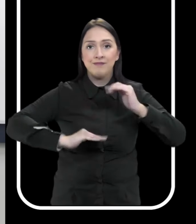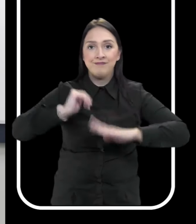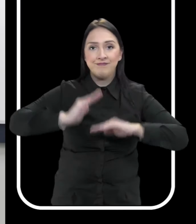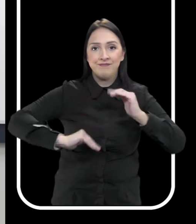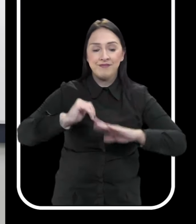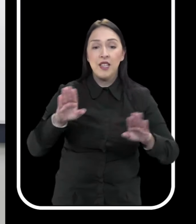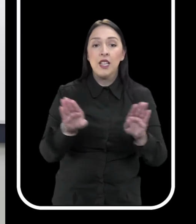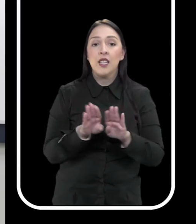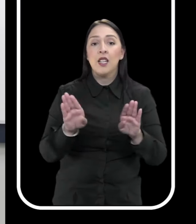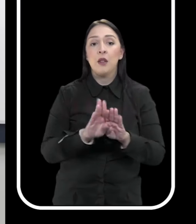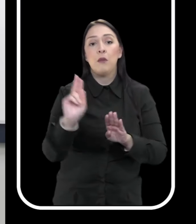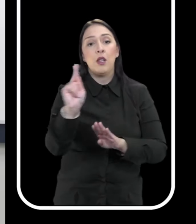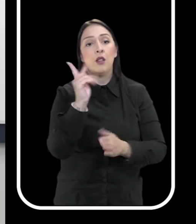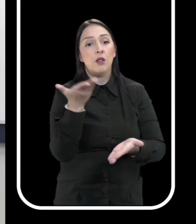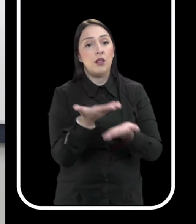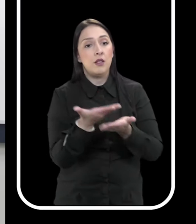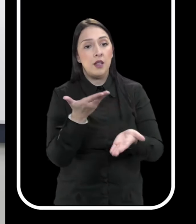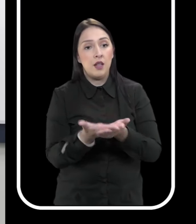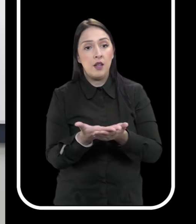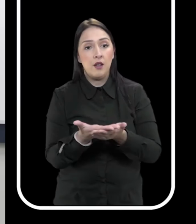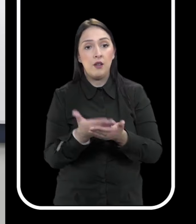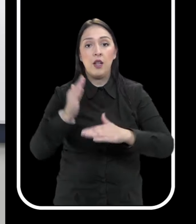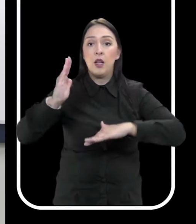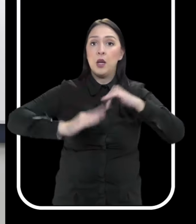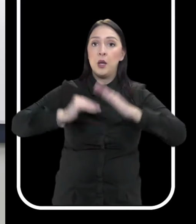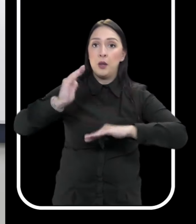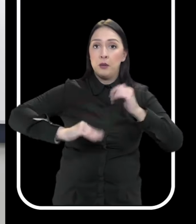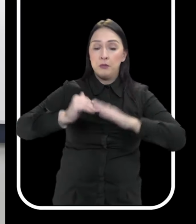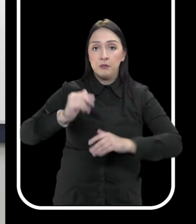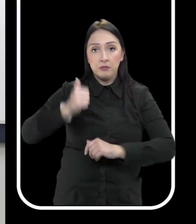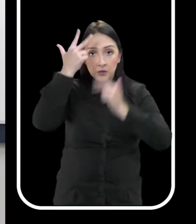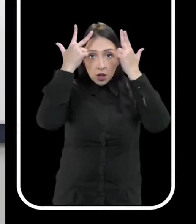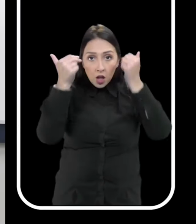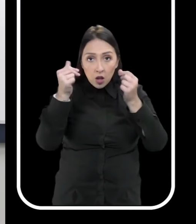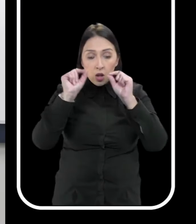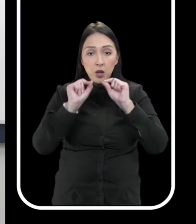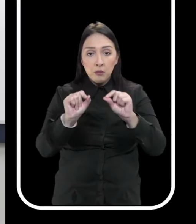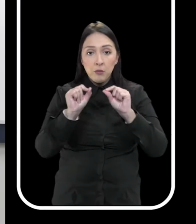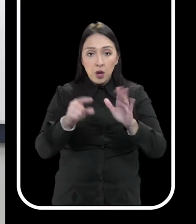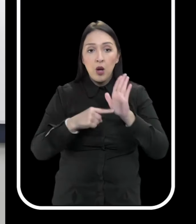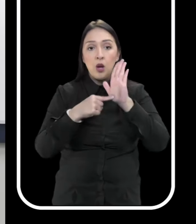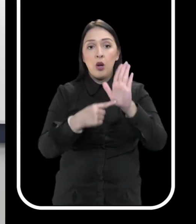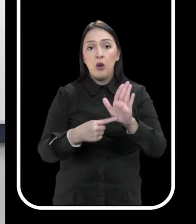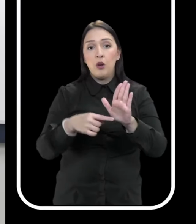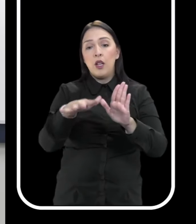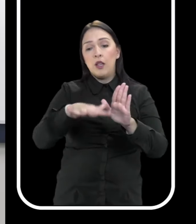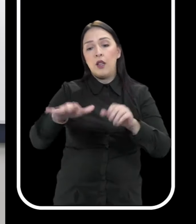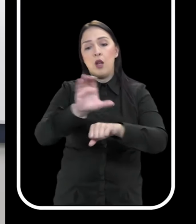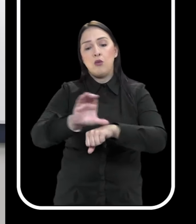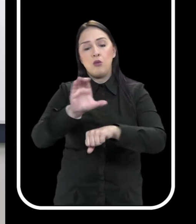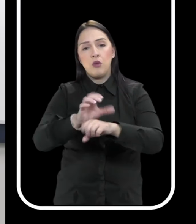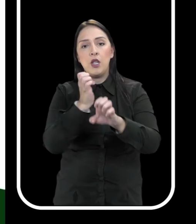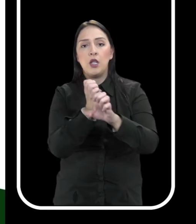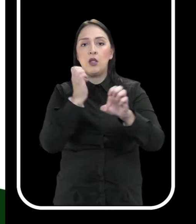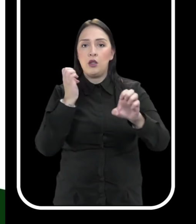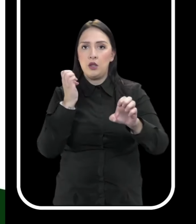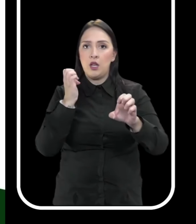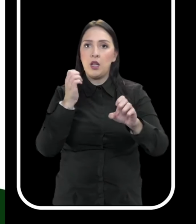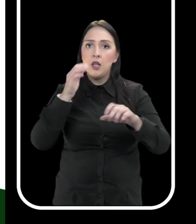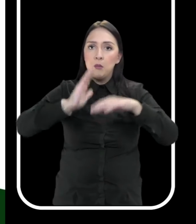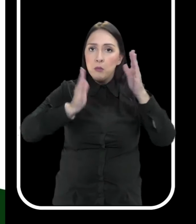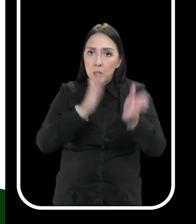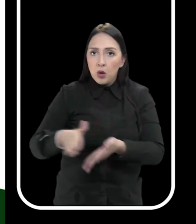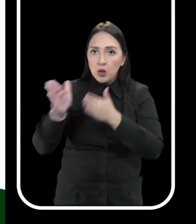atividades práticas e também nas nossas aulas práticas normalmente adotadas nos cursos de Engenharia de Produção e